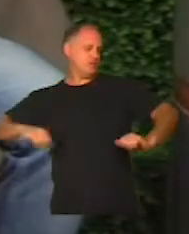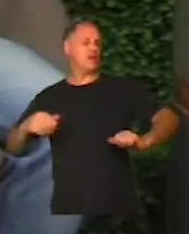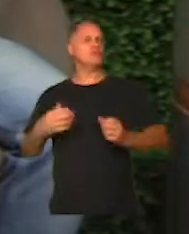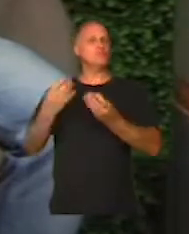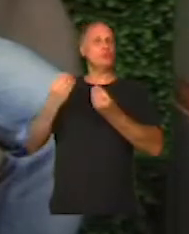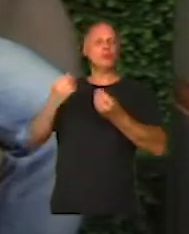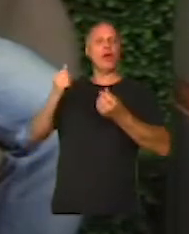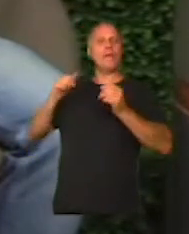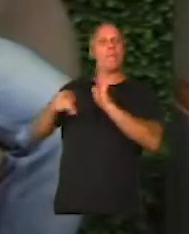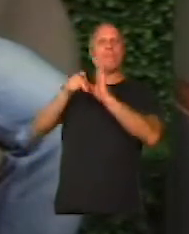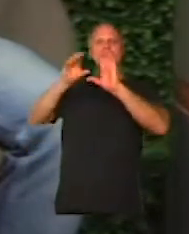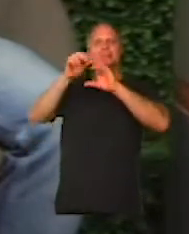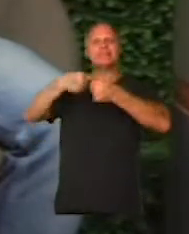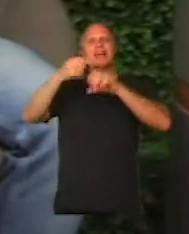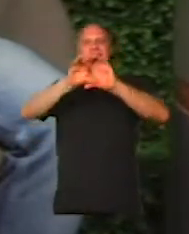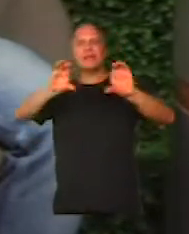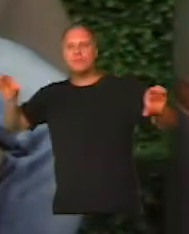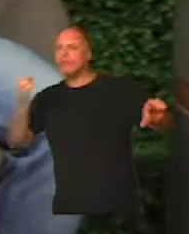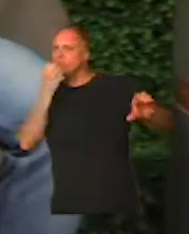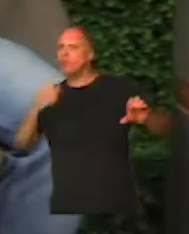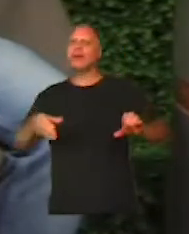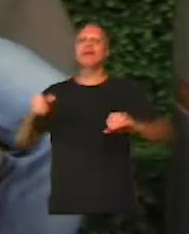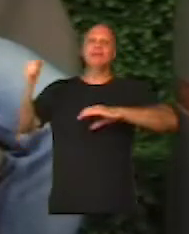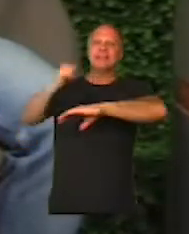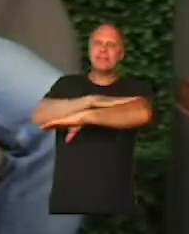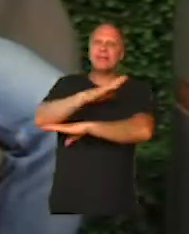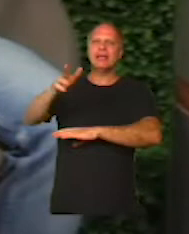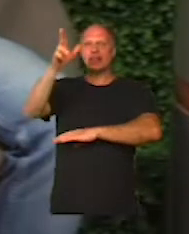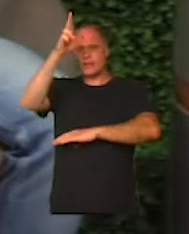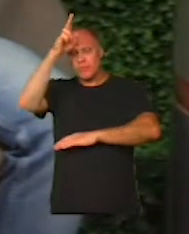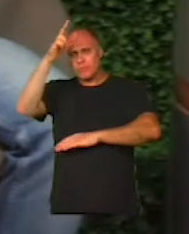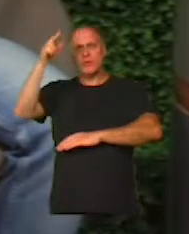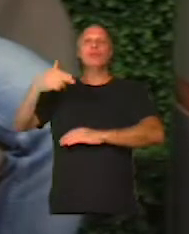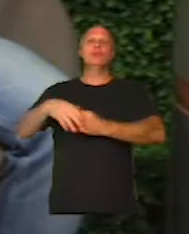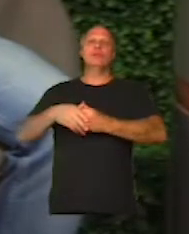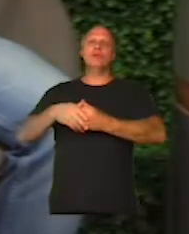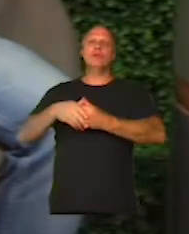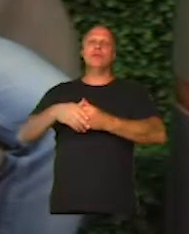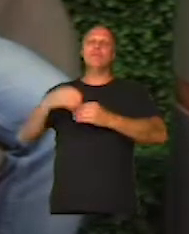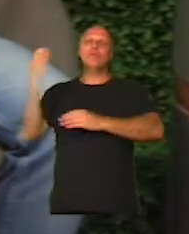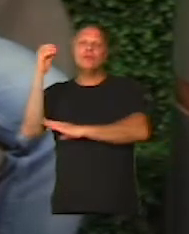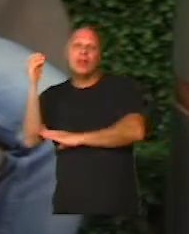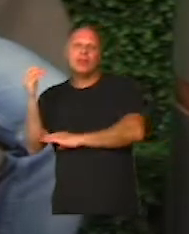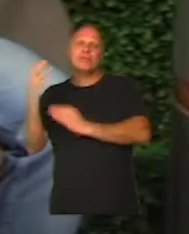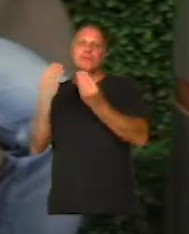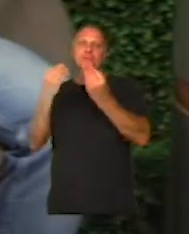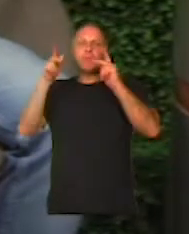muitos atores de Campo Bom, Novo Hamburgo, Porto Alegre, Sapiranga, a gente conseguiu trazer muita gente, foi sucesso de